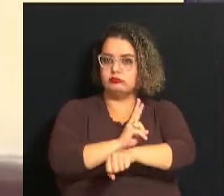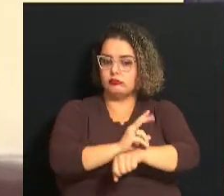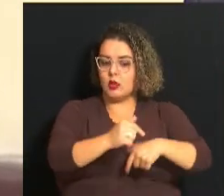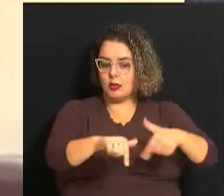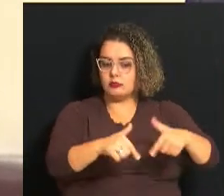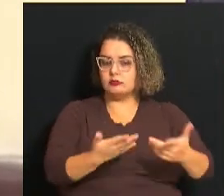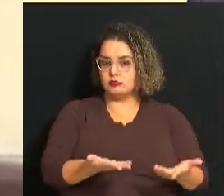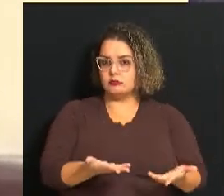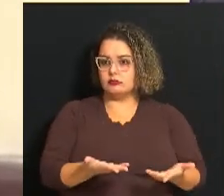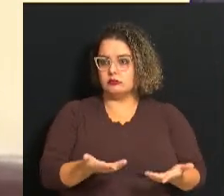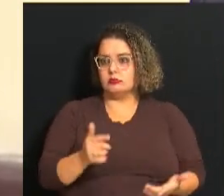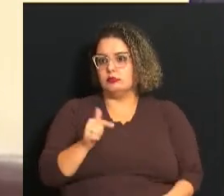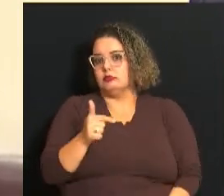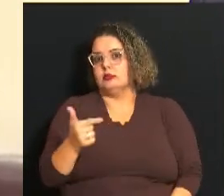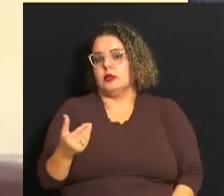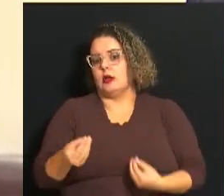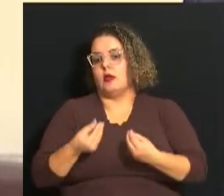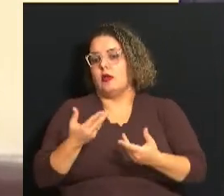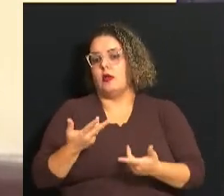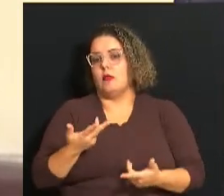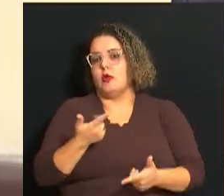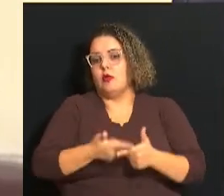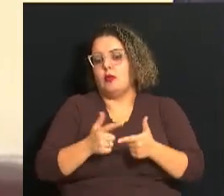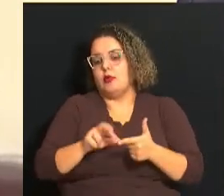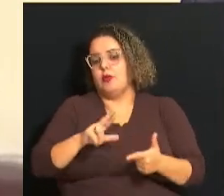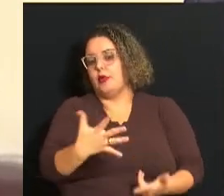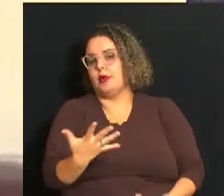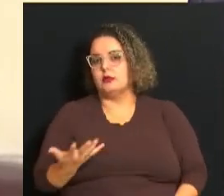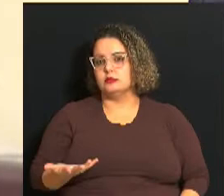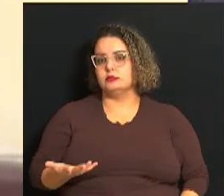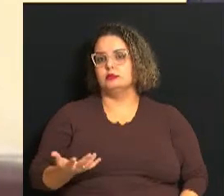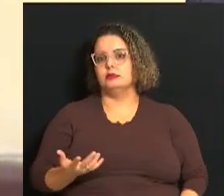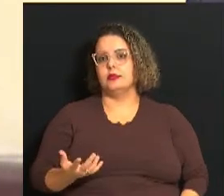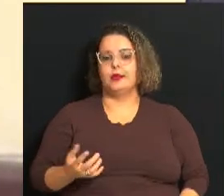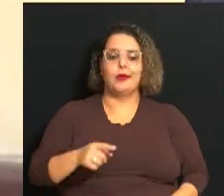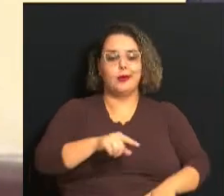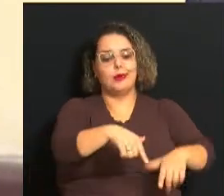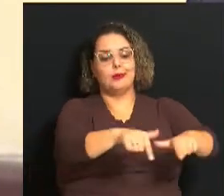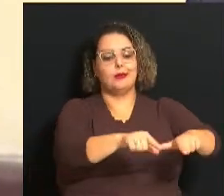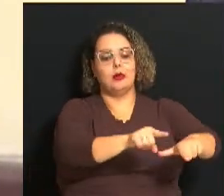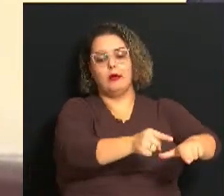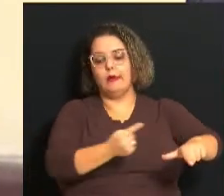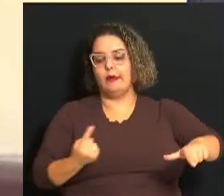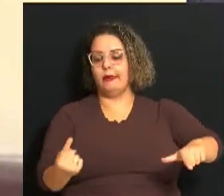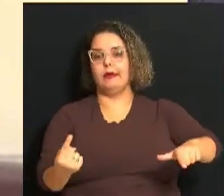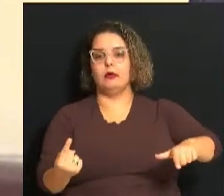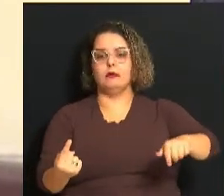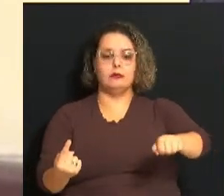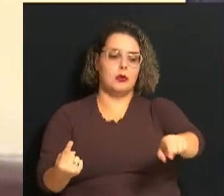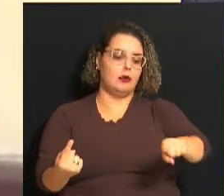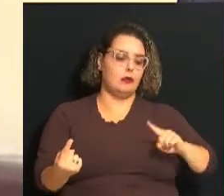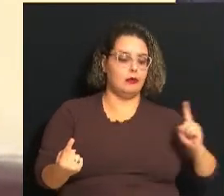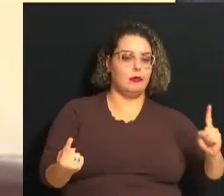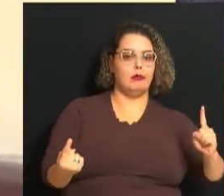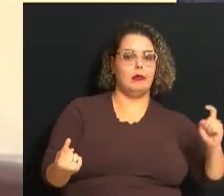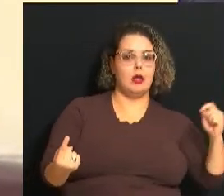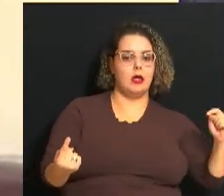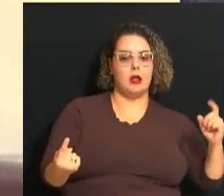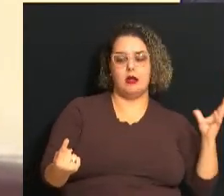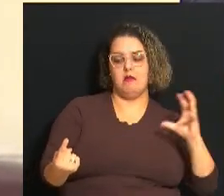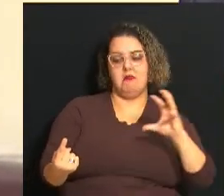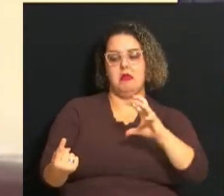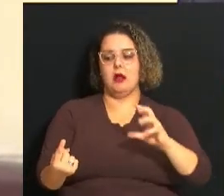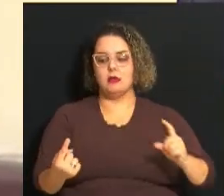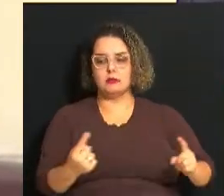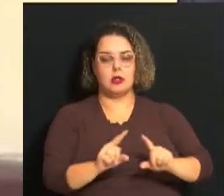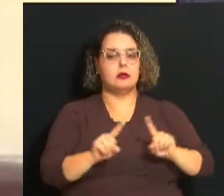seja não dava resolver o problema isolando o trabalhador e o suposto assediador isso não vai combater o assédio de maneira